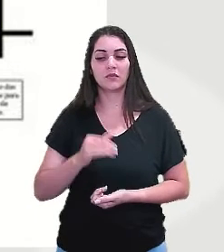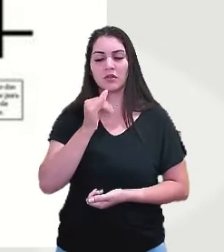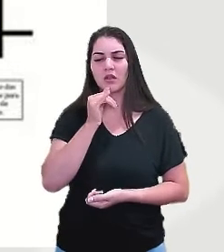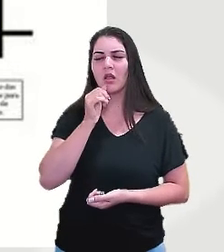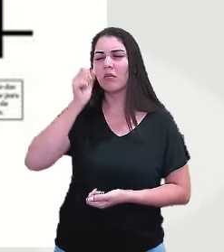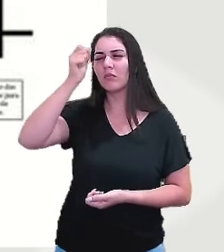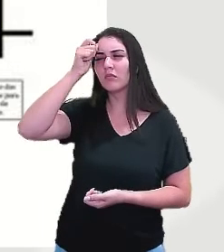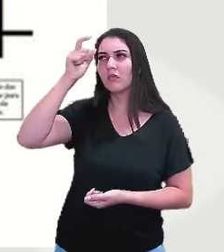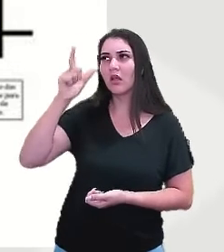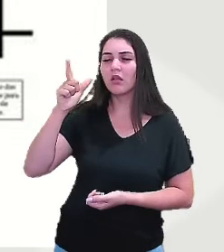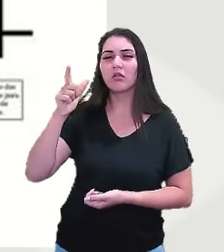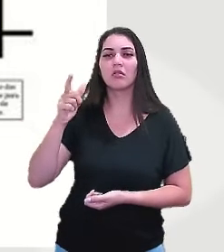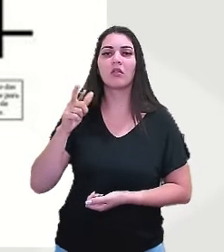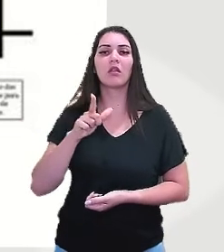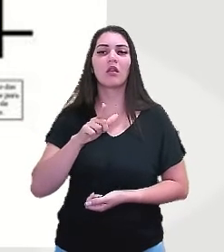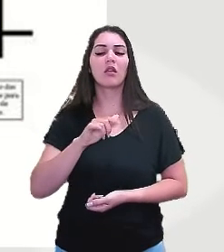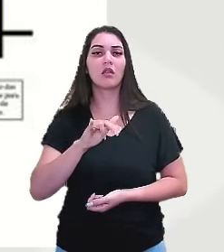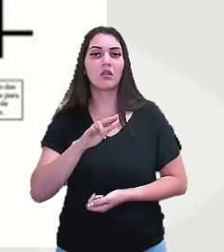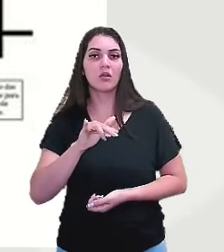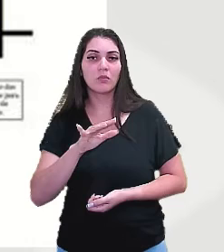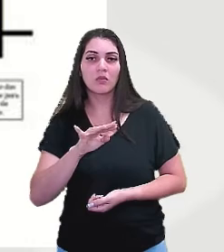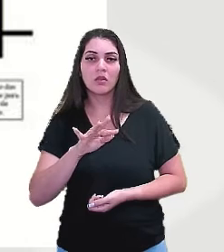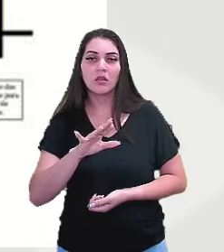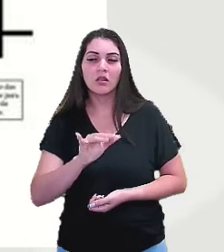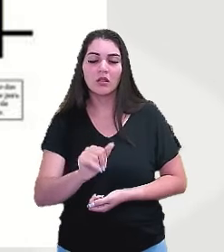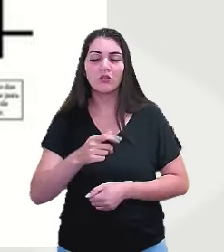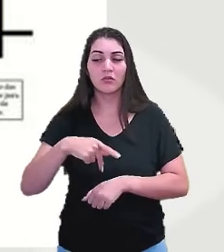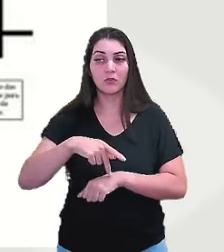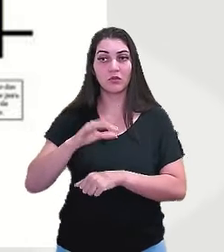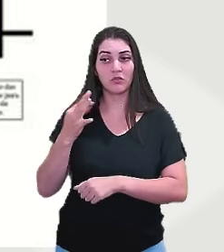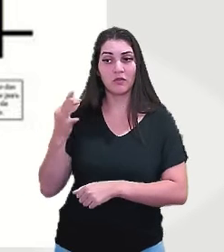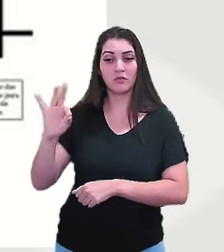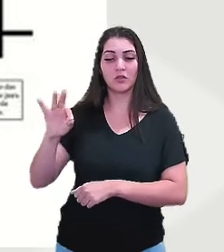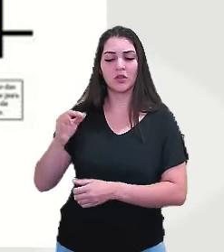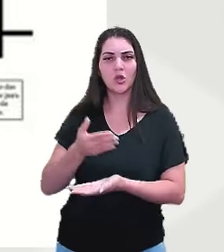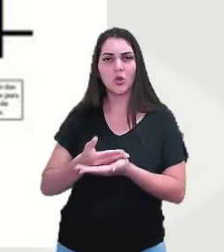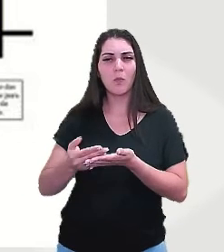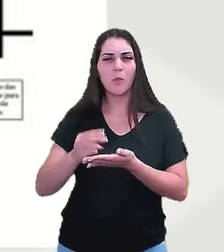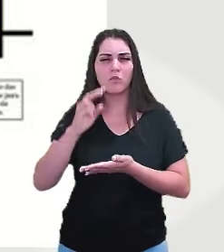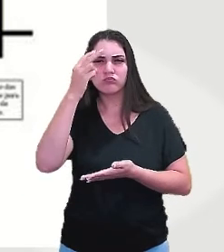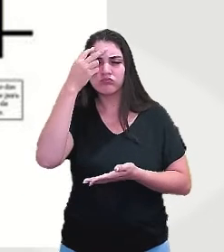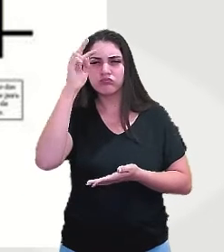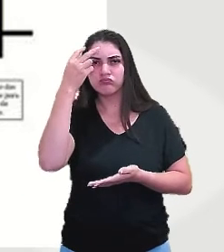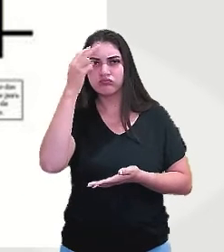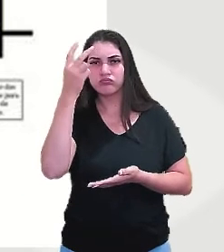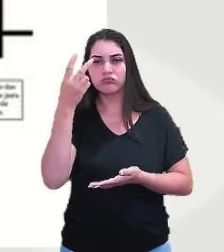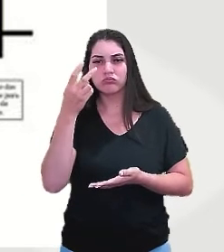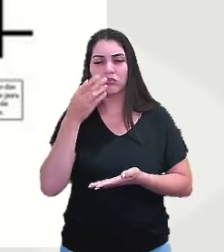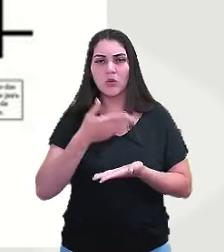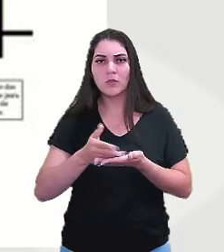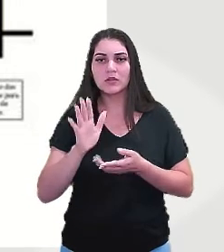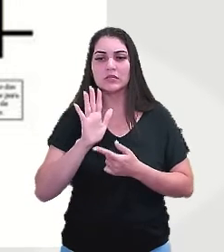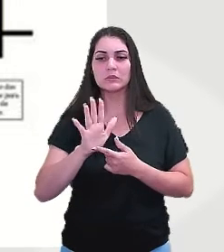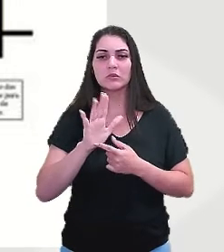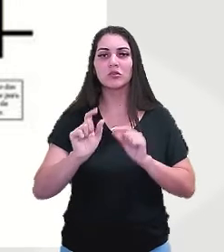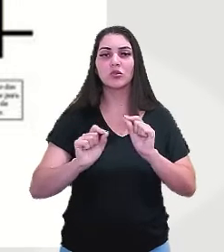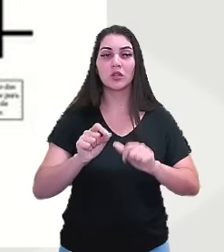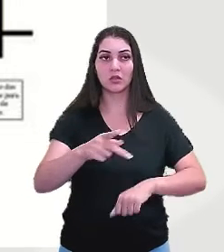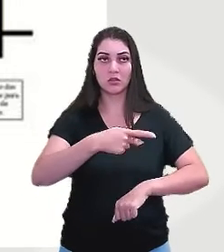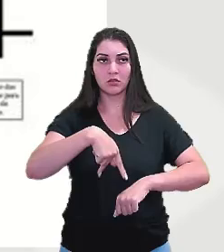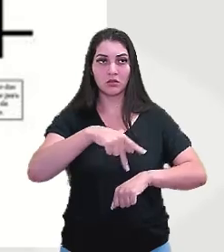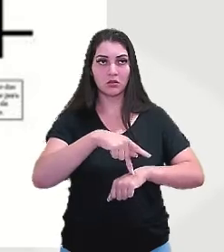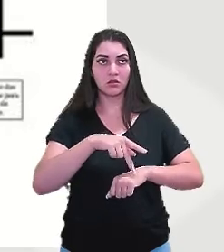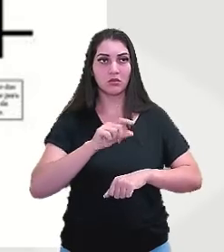ideias iluministas na França, começam a ser difundida, é que passa a aparecer.